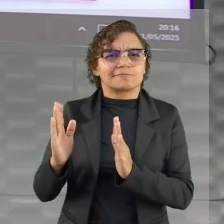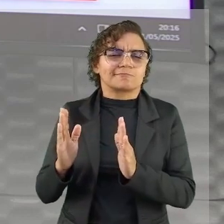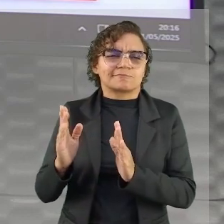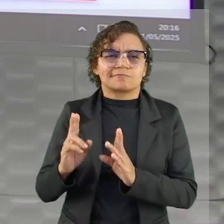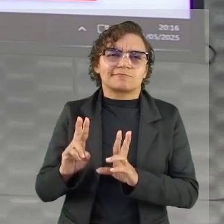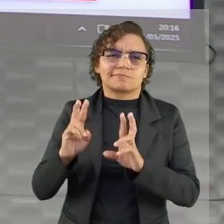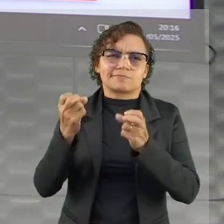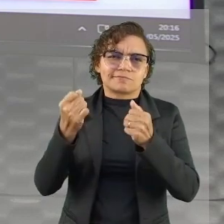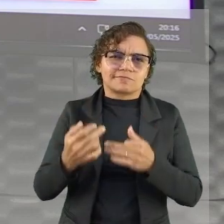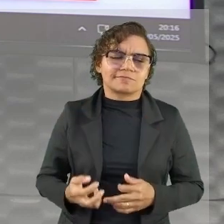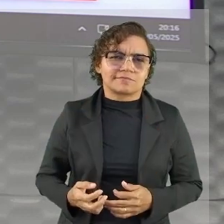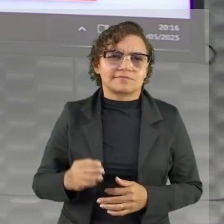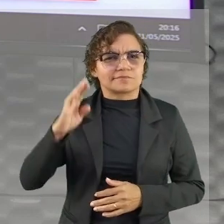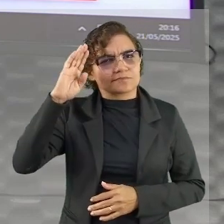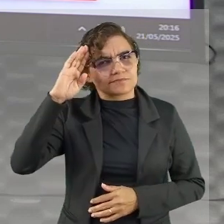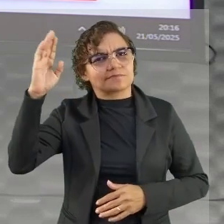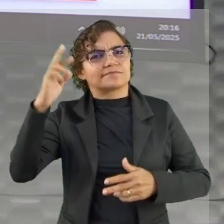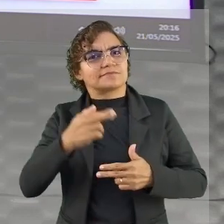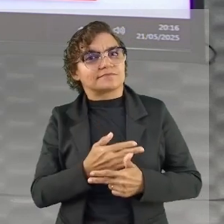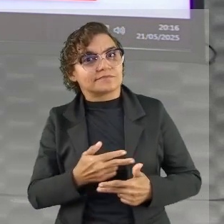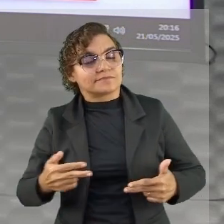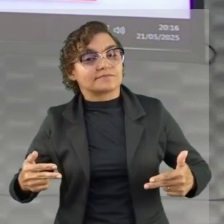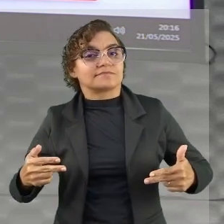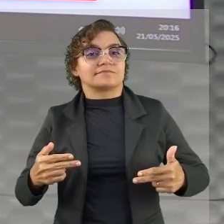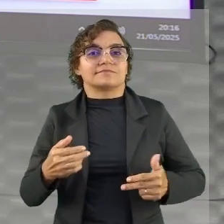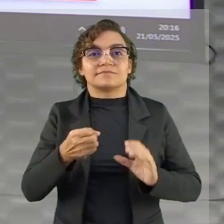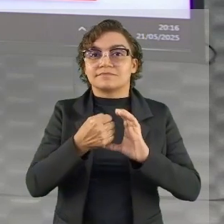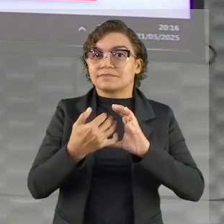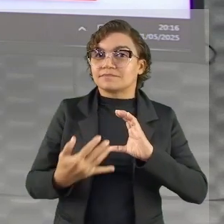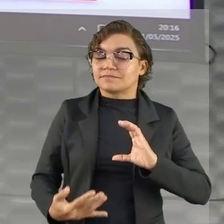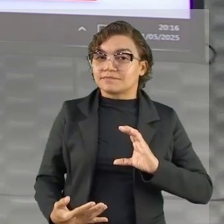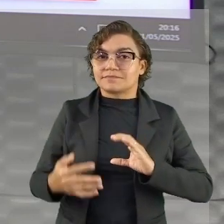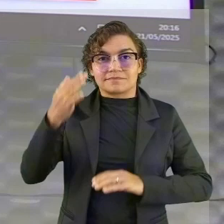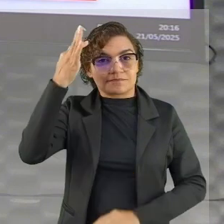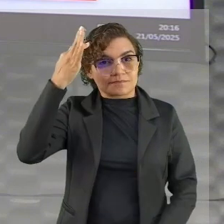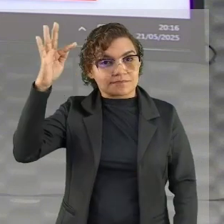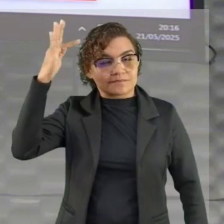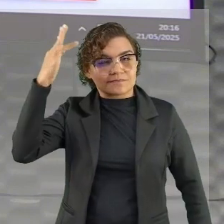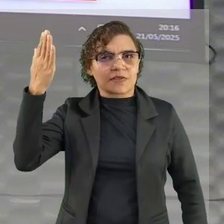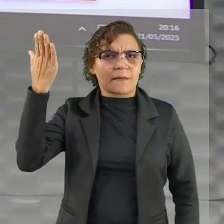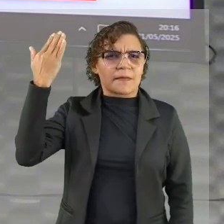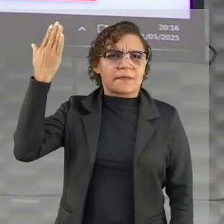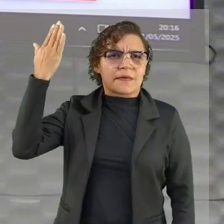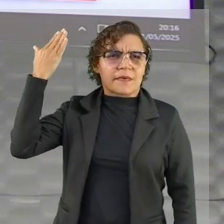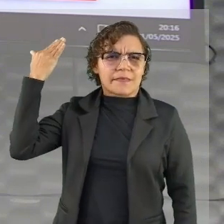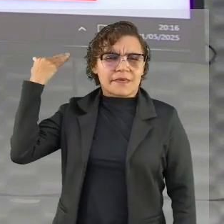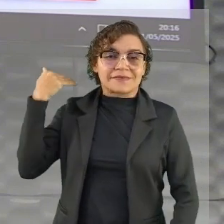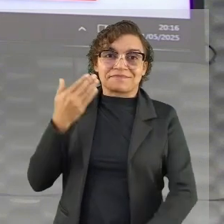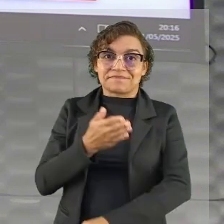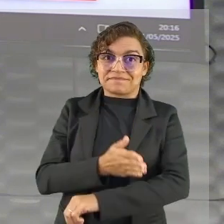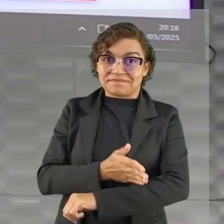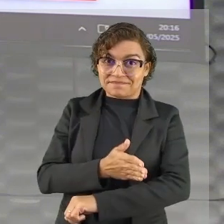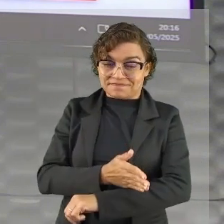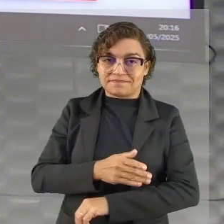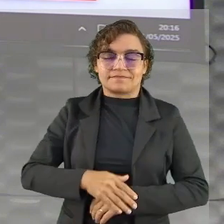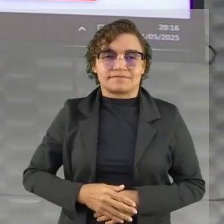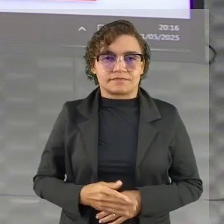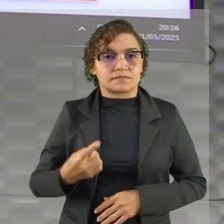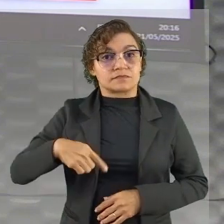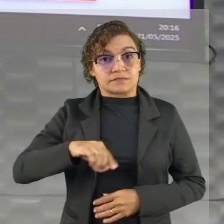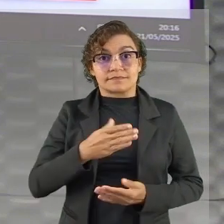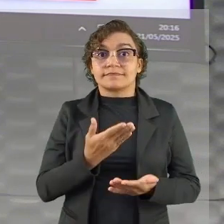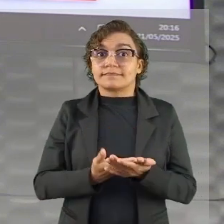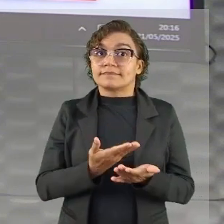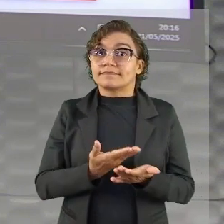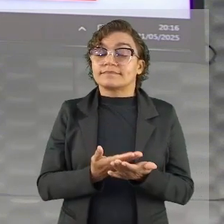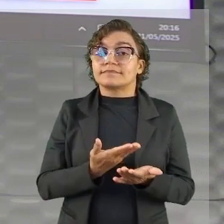ali das principais características da filosofia lá no período medieval. Então, nós estudamos